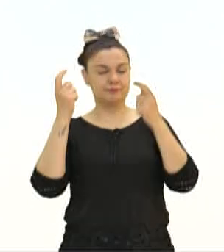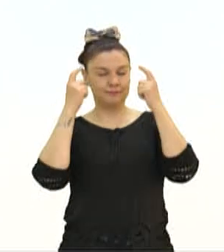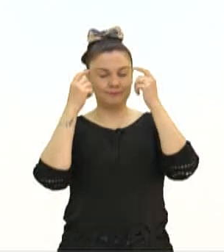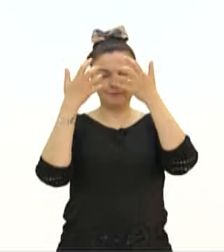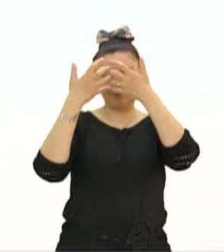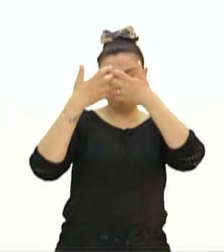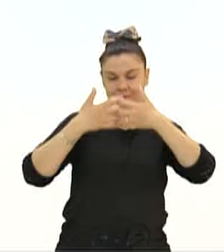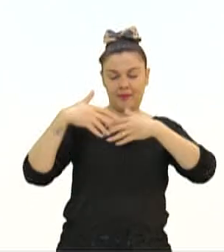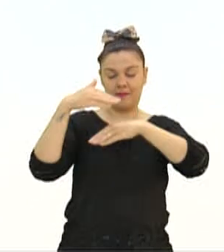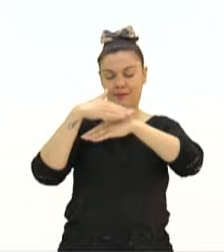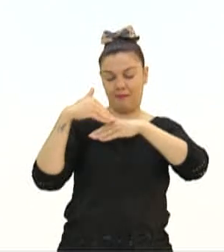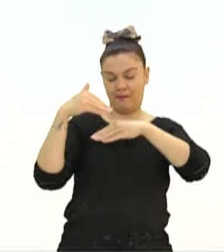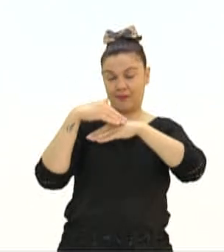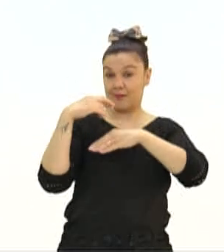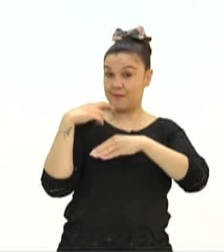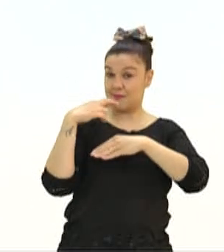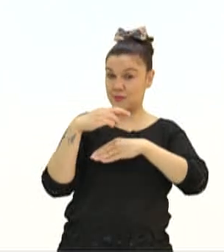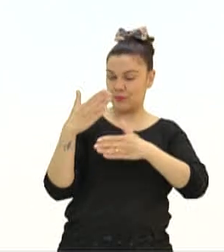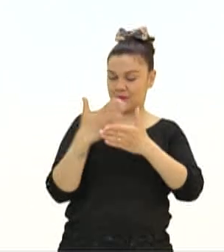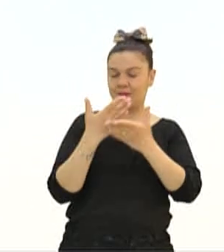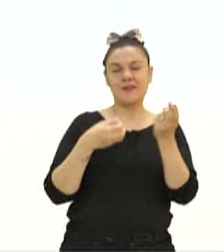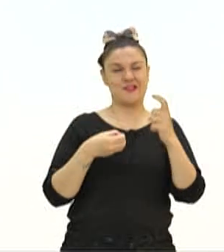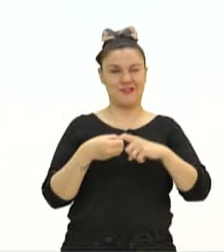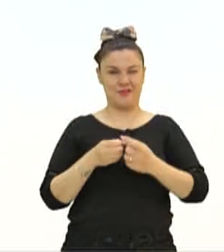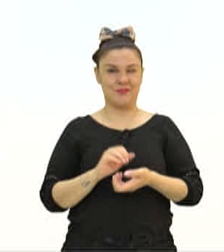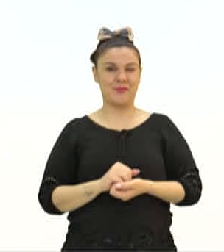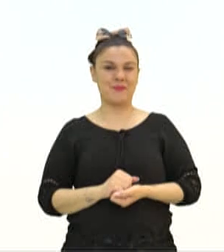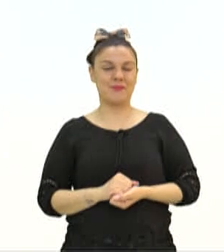com calma, responde no seu caderno e a gente já volta.